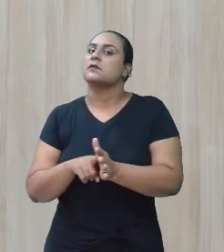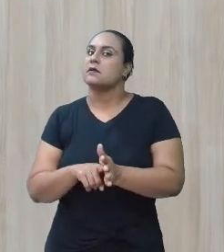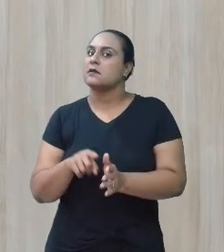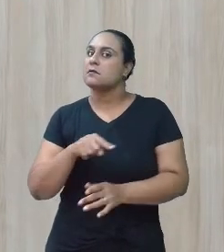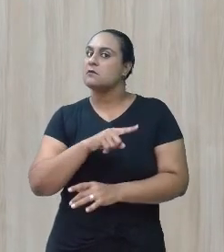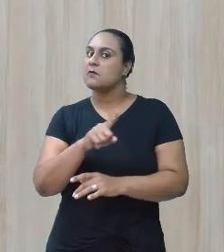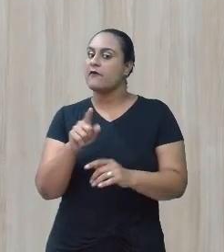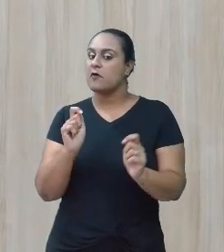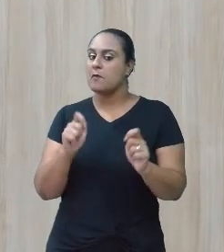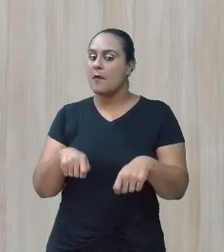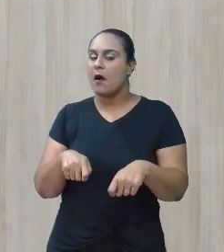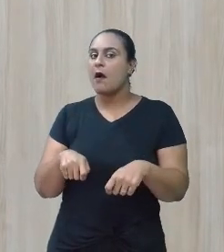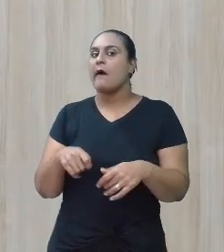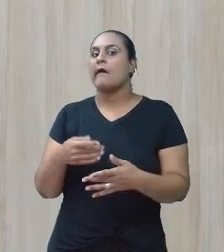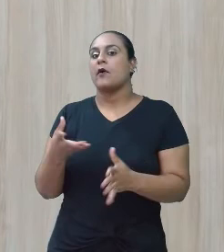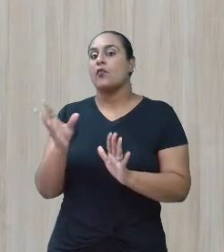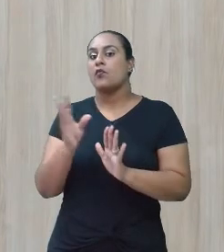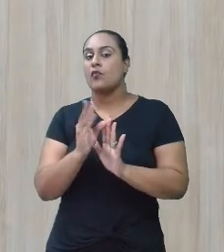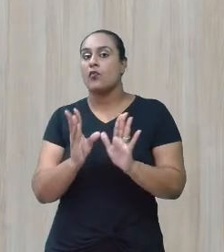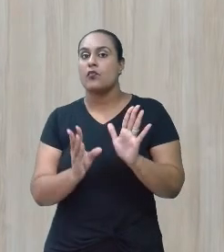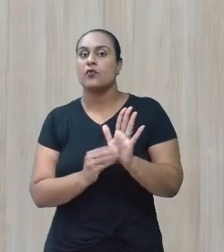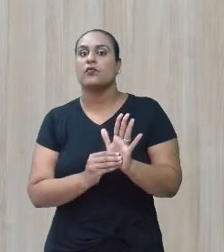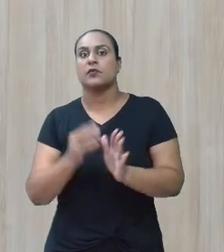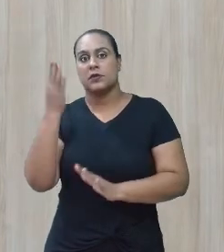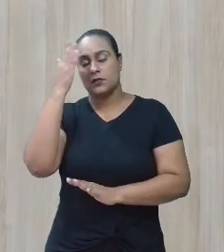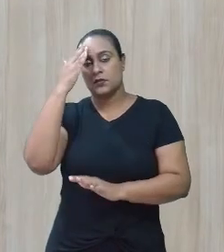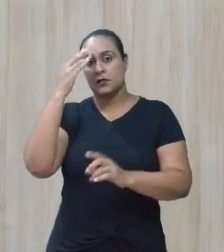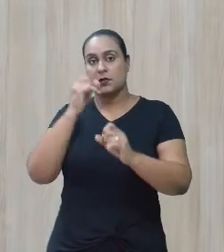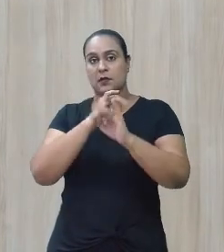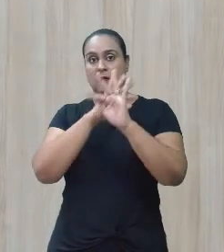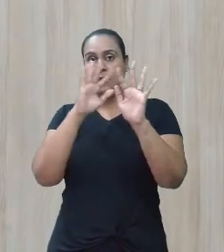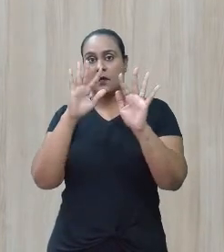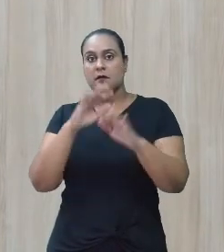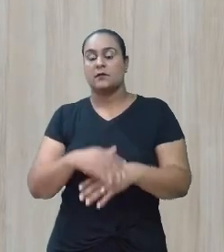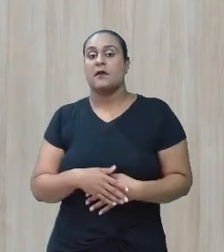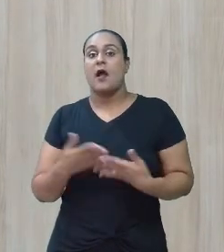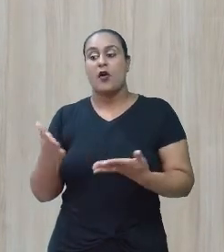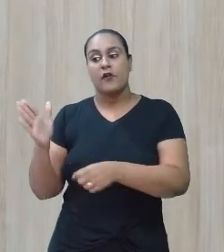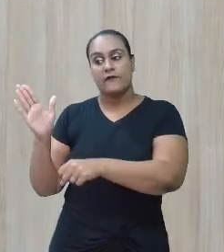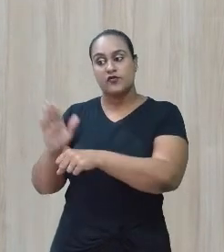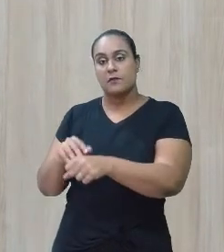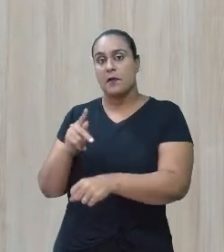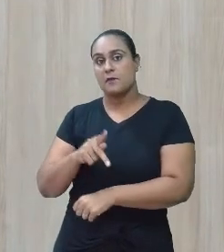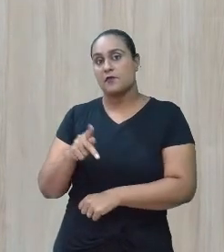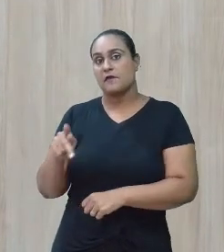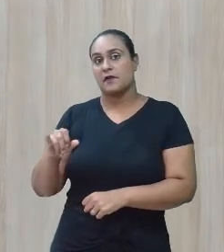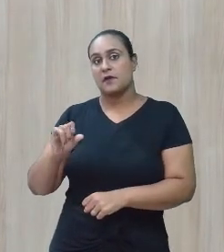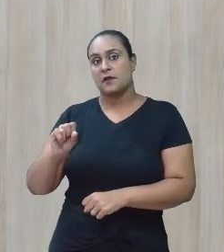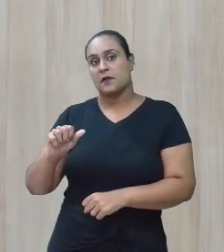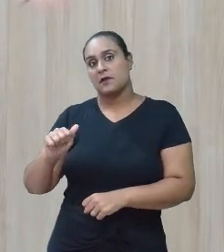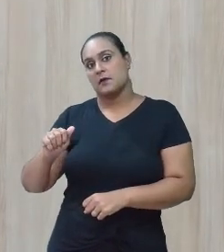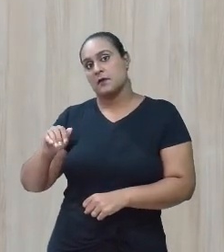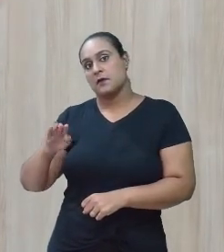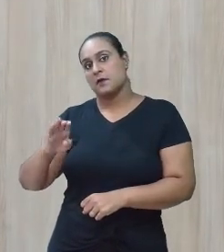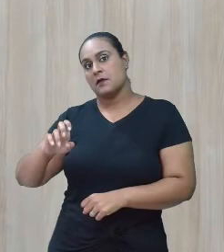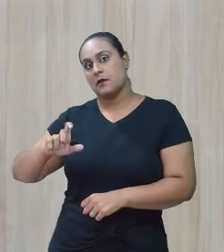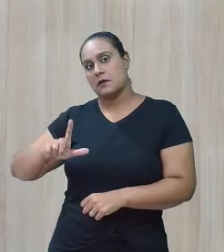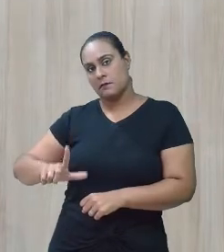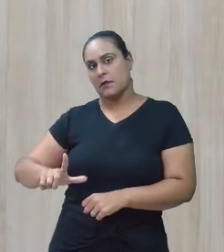possam ter mais conteúdos e possam entender. E aqui eu passo a palavra para a professora Isabel nas nossas